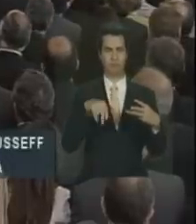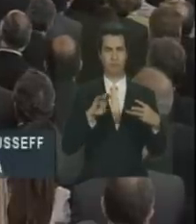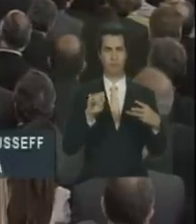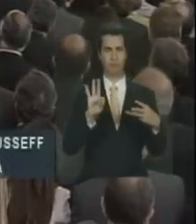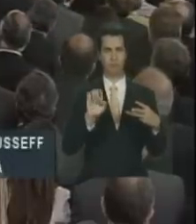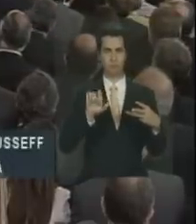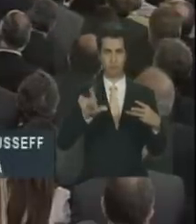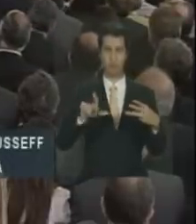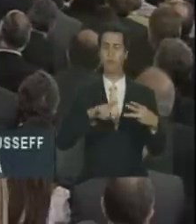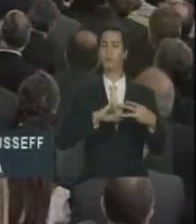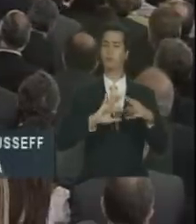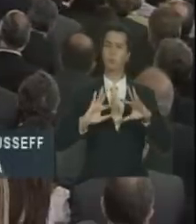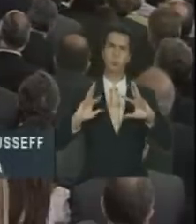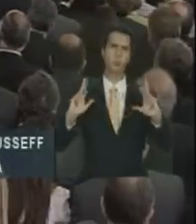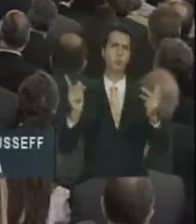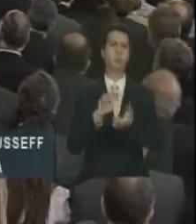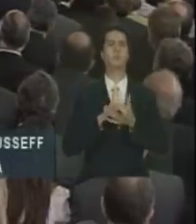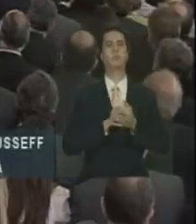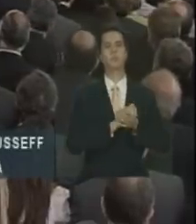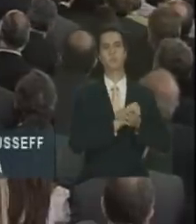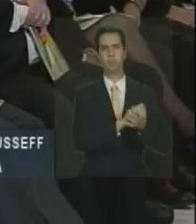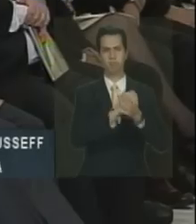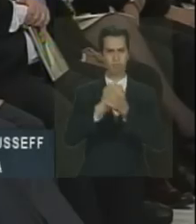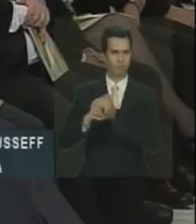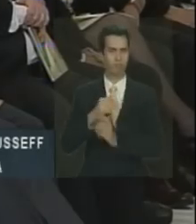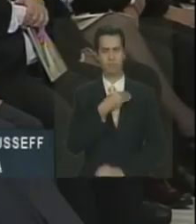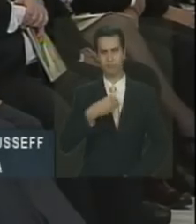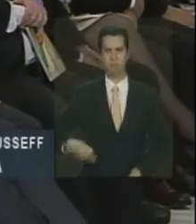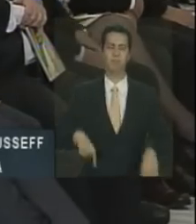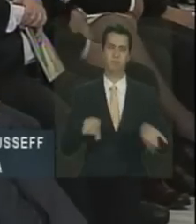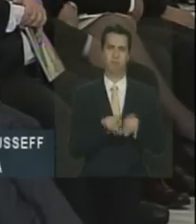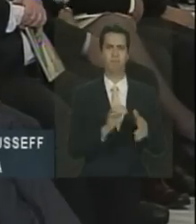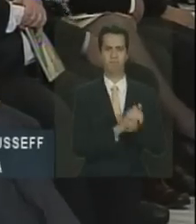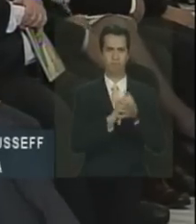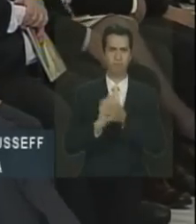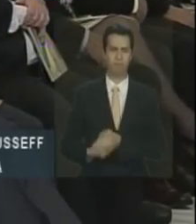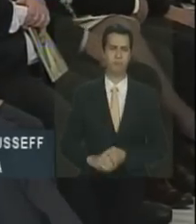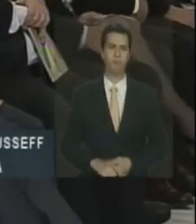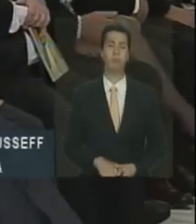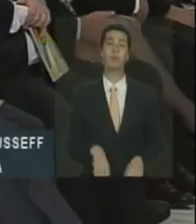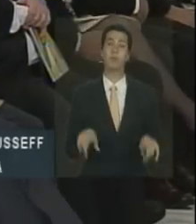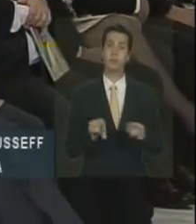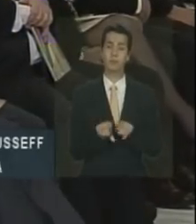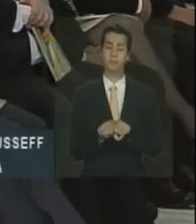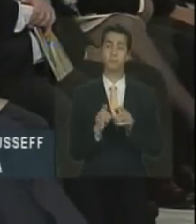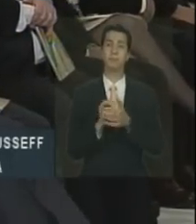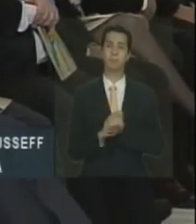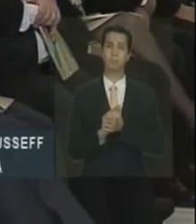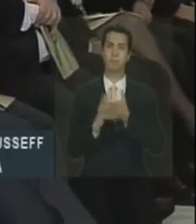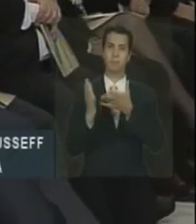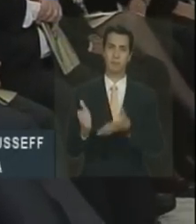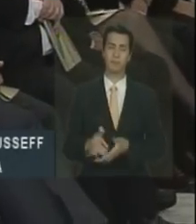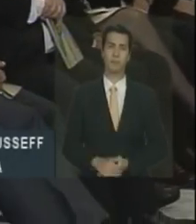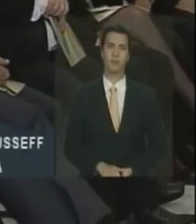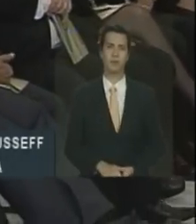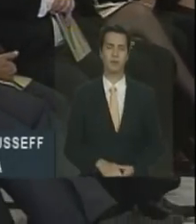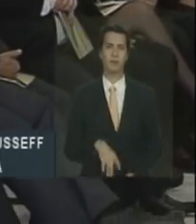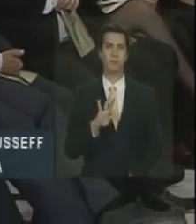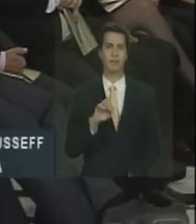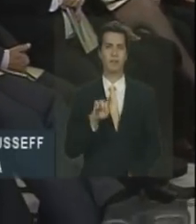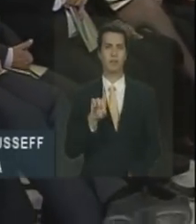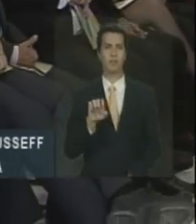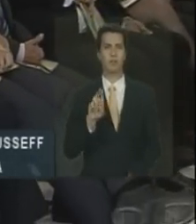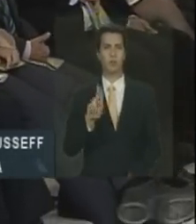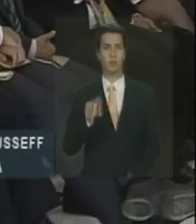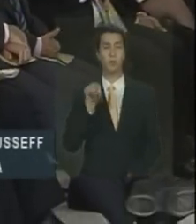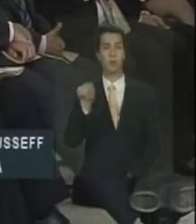cumprimento todos os ministros aqui presentes. Queria cumprimentar também o senhor Tadeu